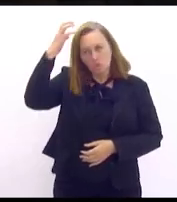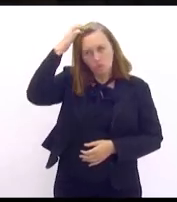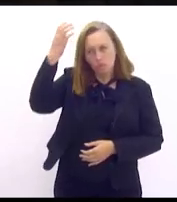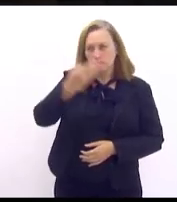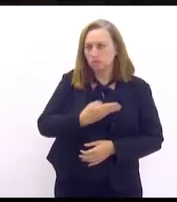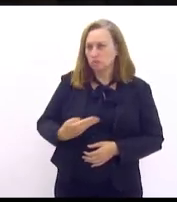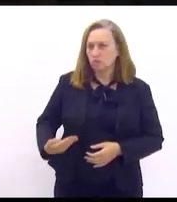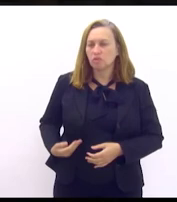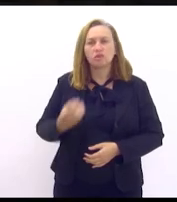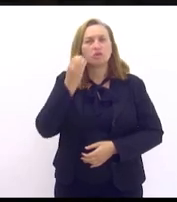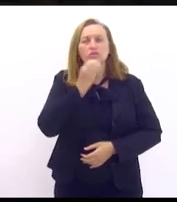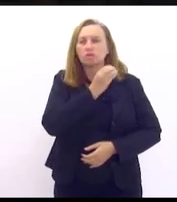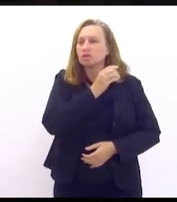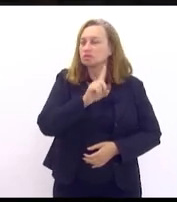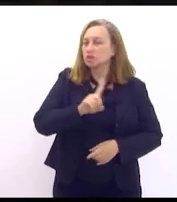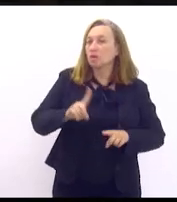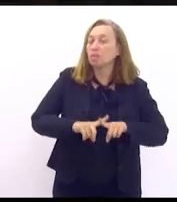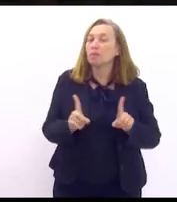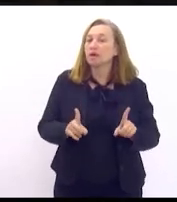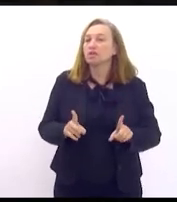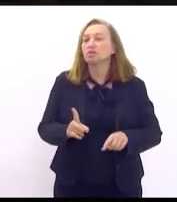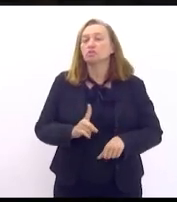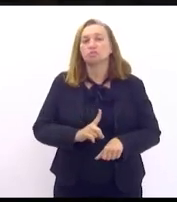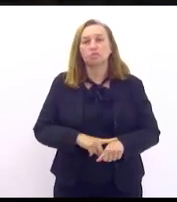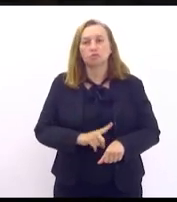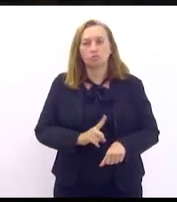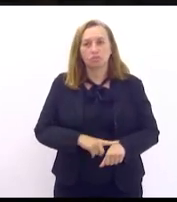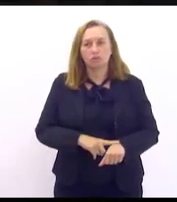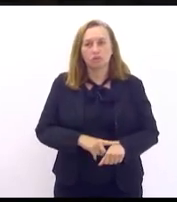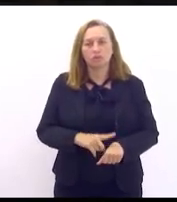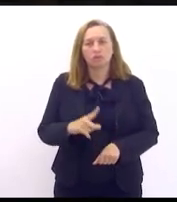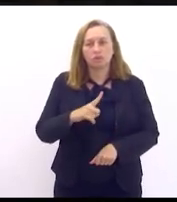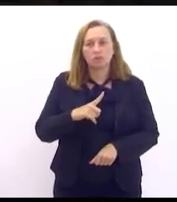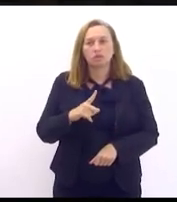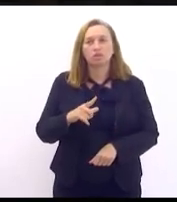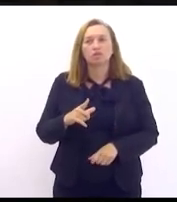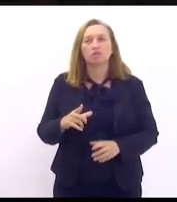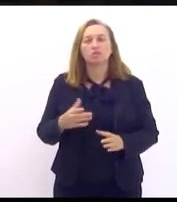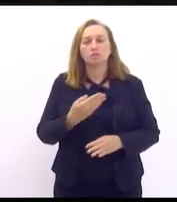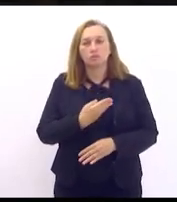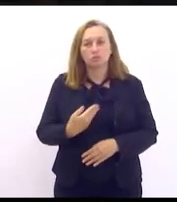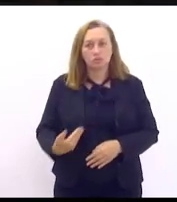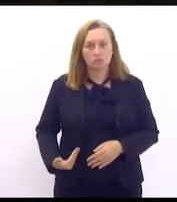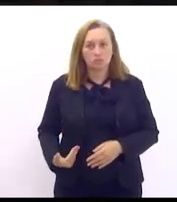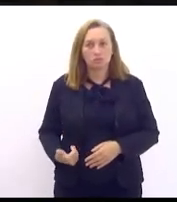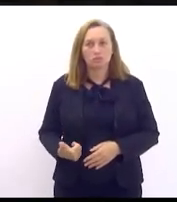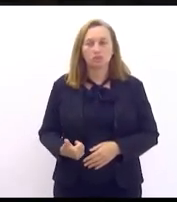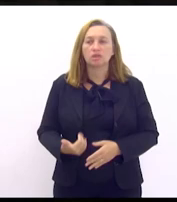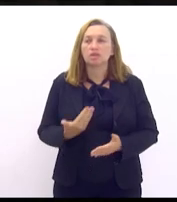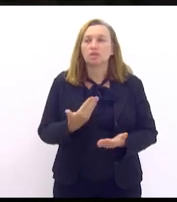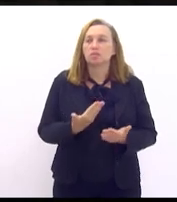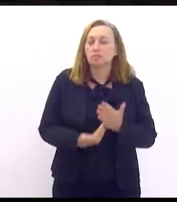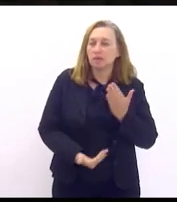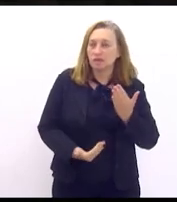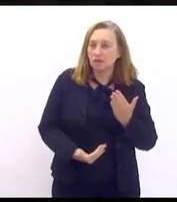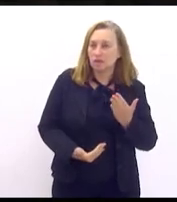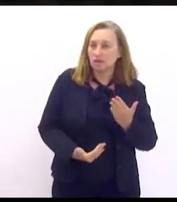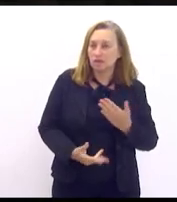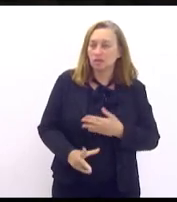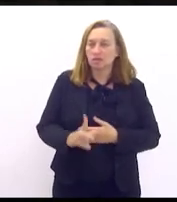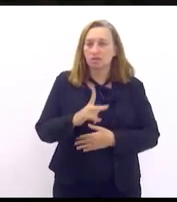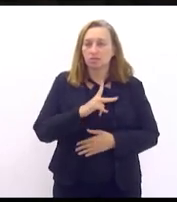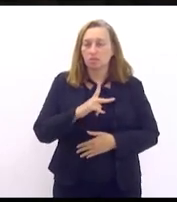Claro que não é. Mas a partir do momento que a gente tem nesse governo esses déficits que são fruto da